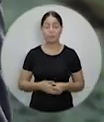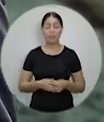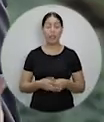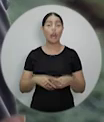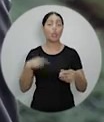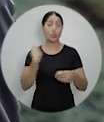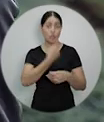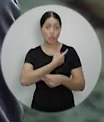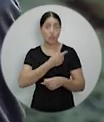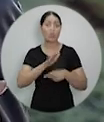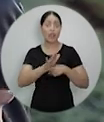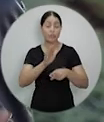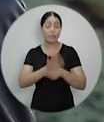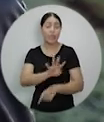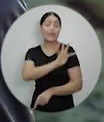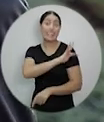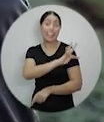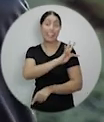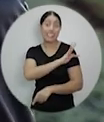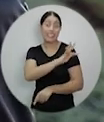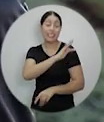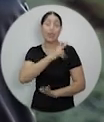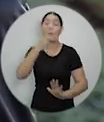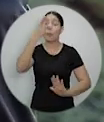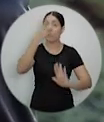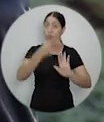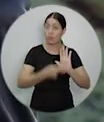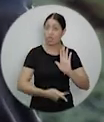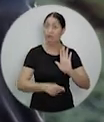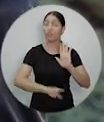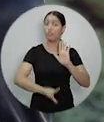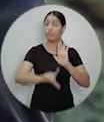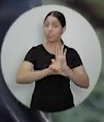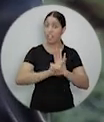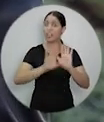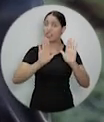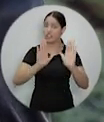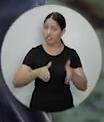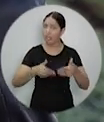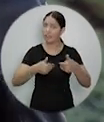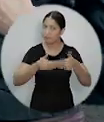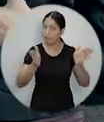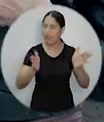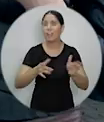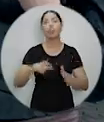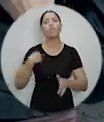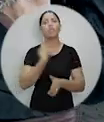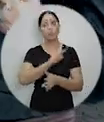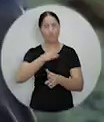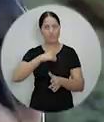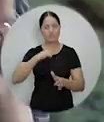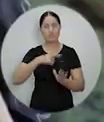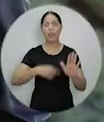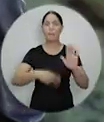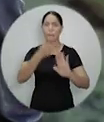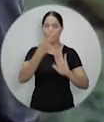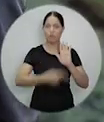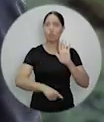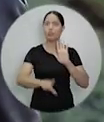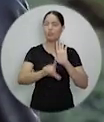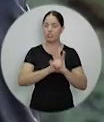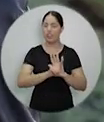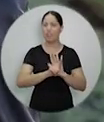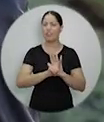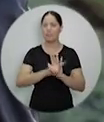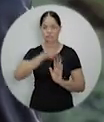Exatamente, contribuindo com subsídios técnicos para os projetos que existem em tramitação. Nós temos projetos, inclusive,